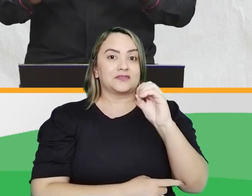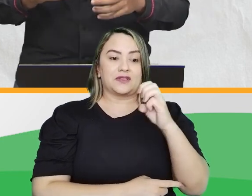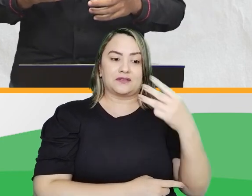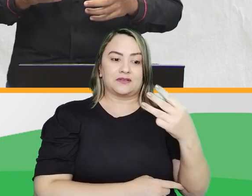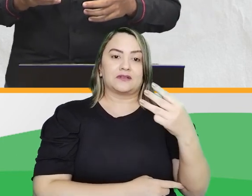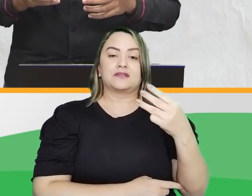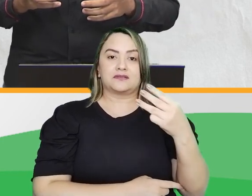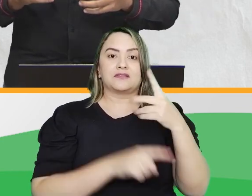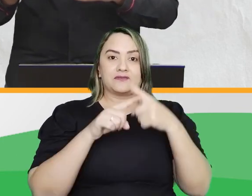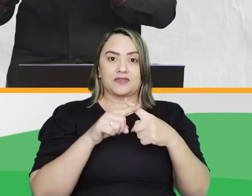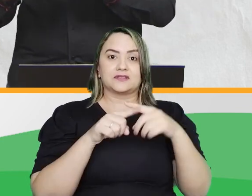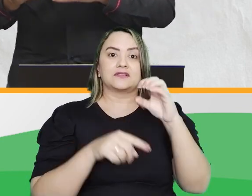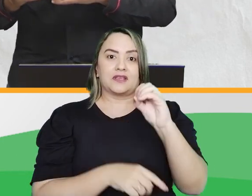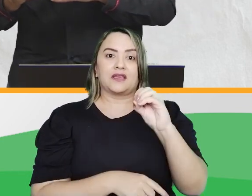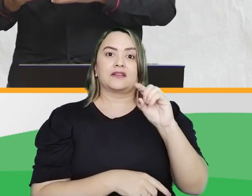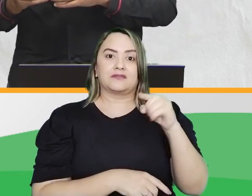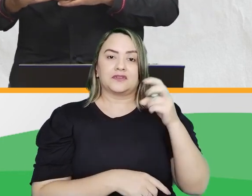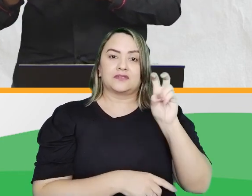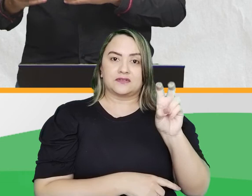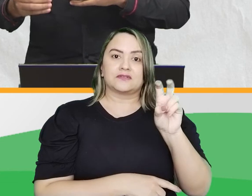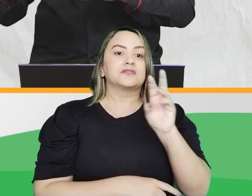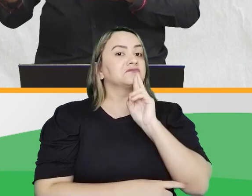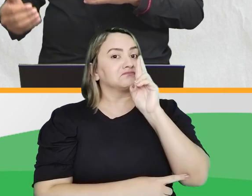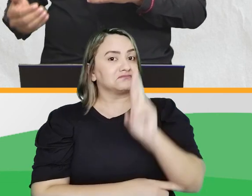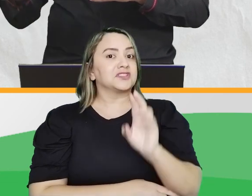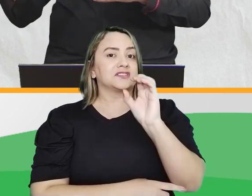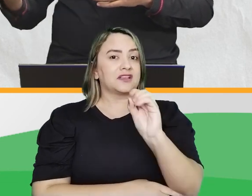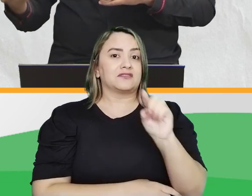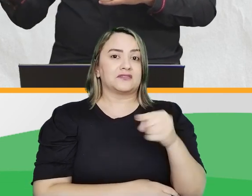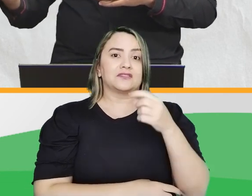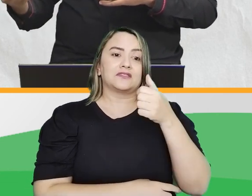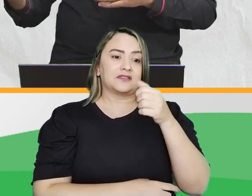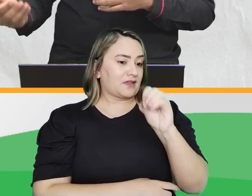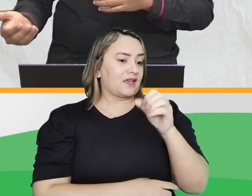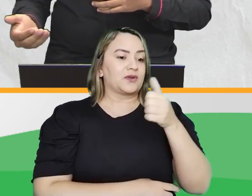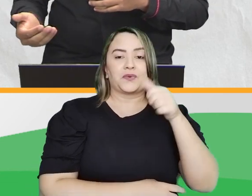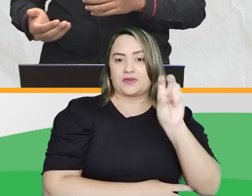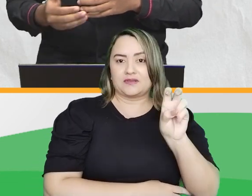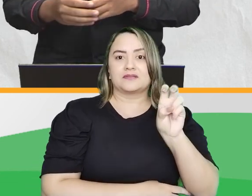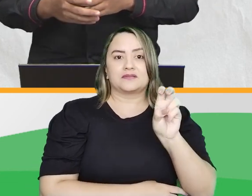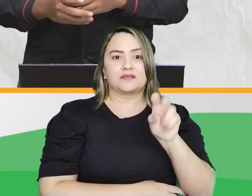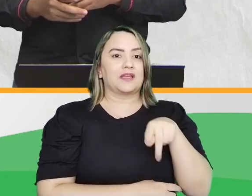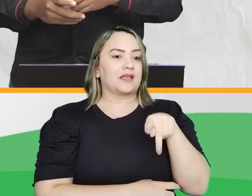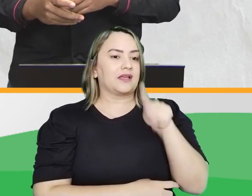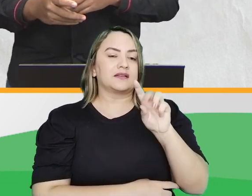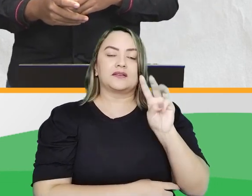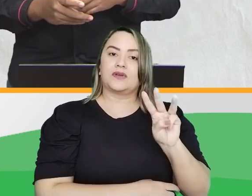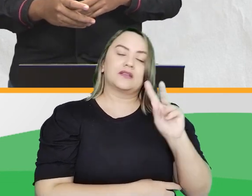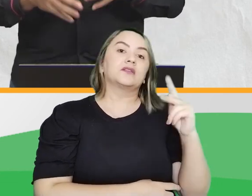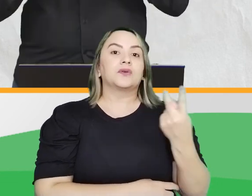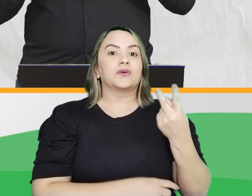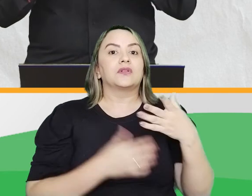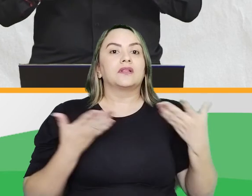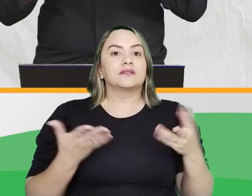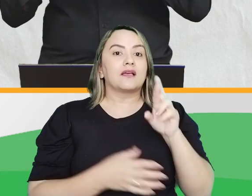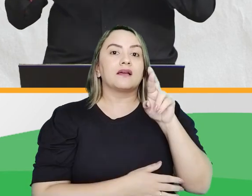Então, 0,03 vezes 0,5 resulta também em 0,015 kWh.